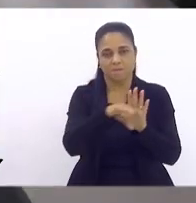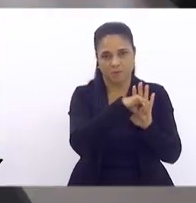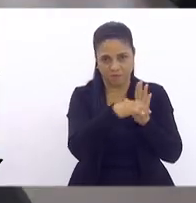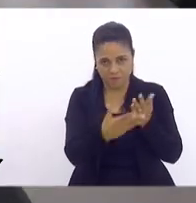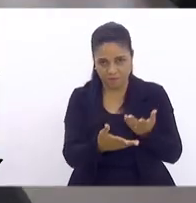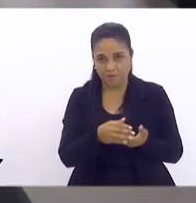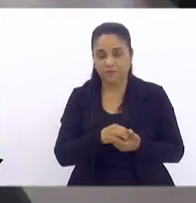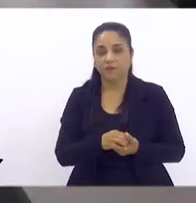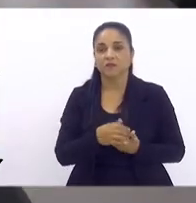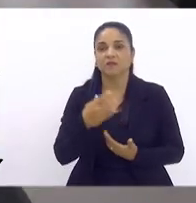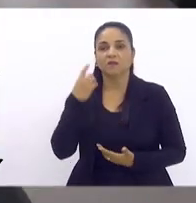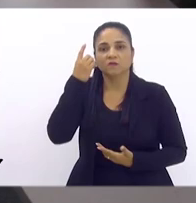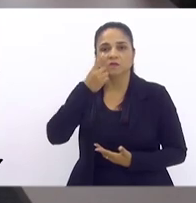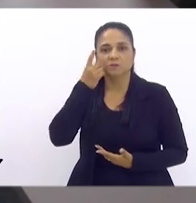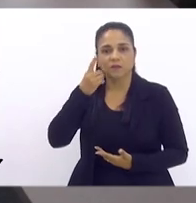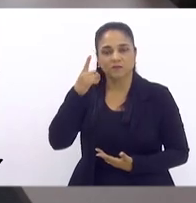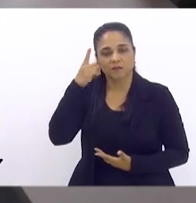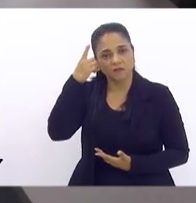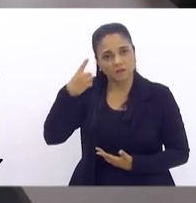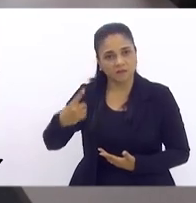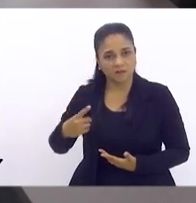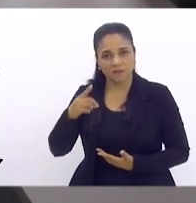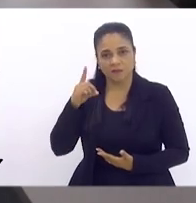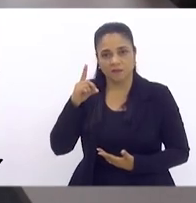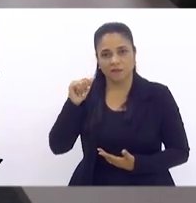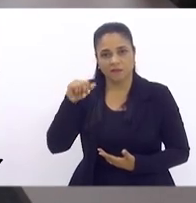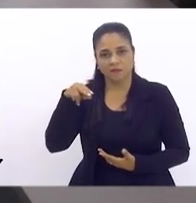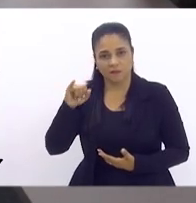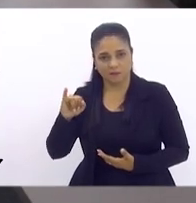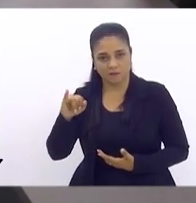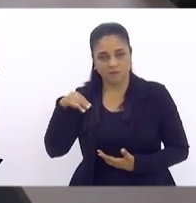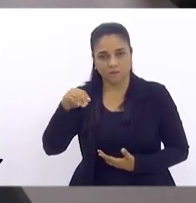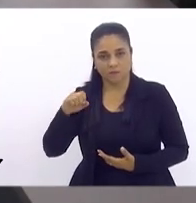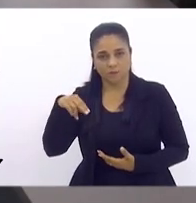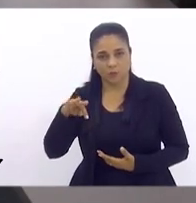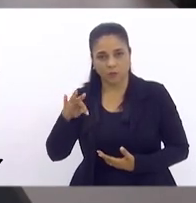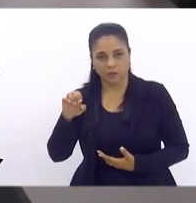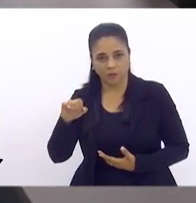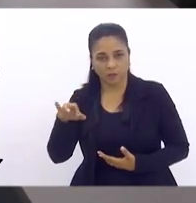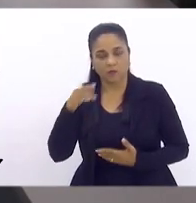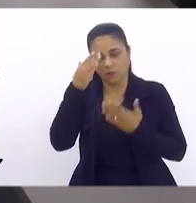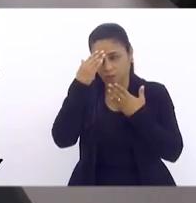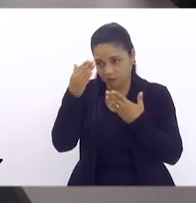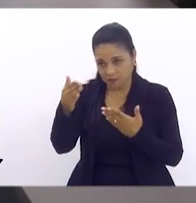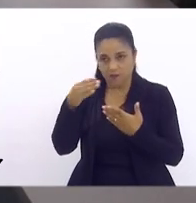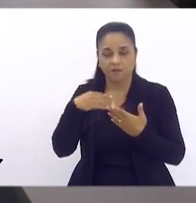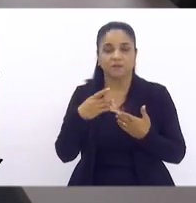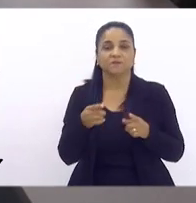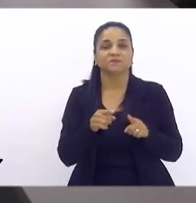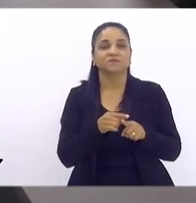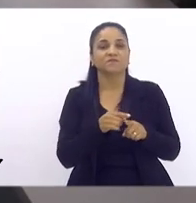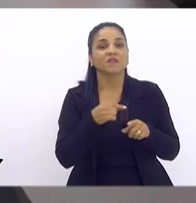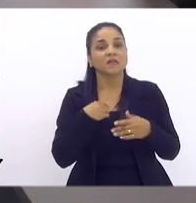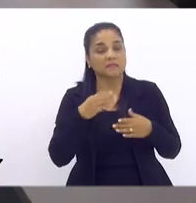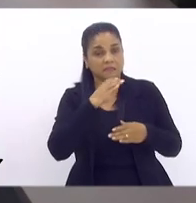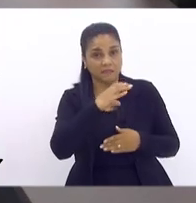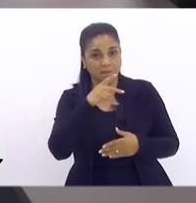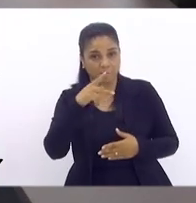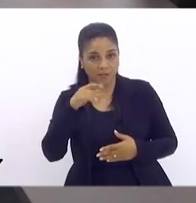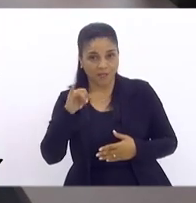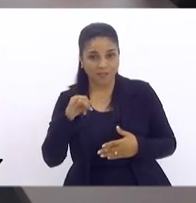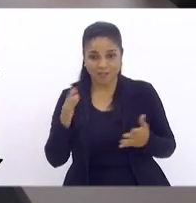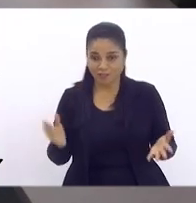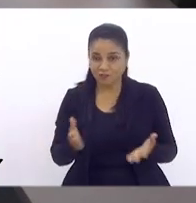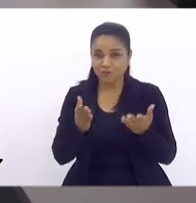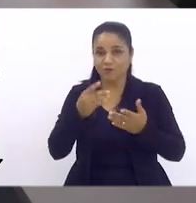deputada Dani Monteiro Obrigada deputada Marta acho que é dizer que essa receita cada vez mais estimulando os debates